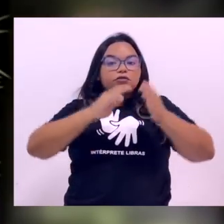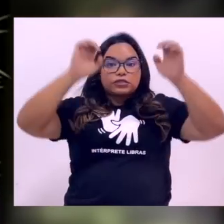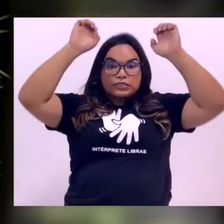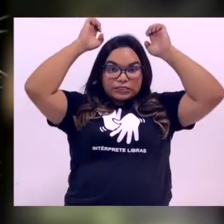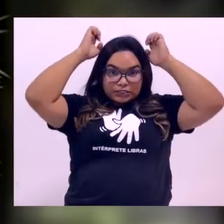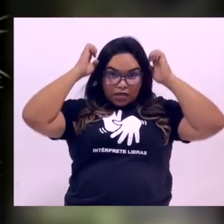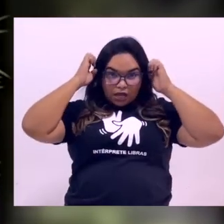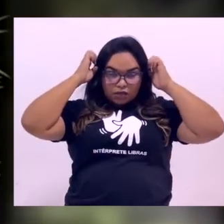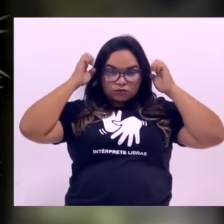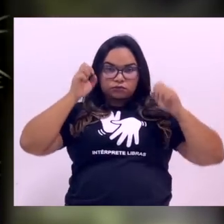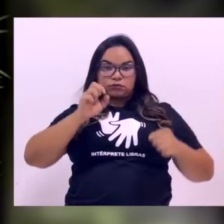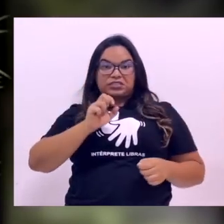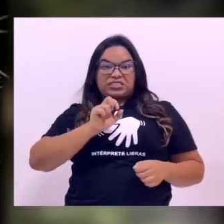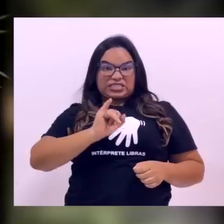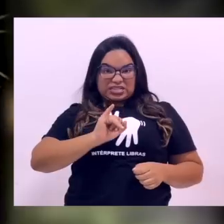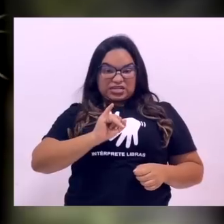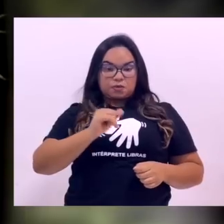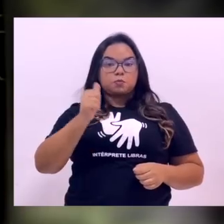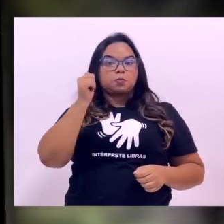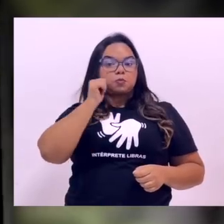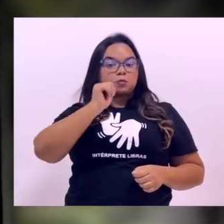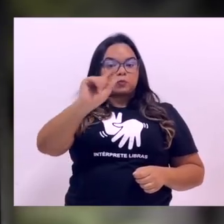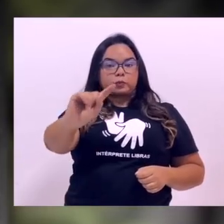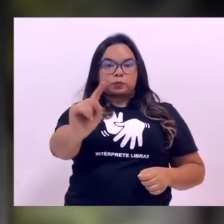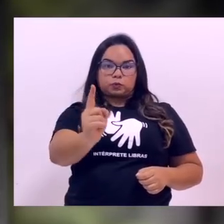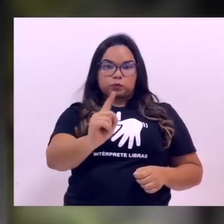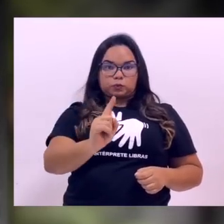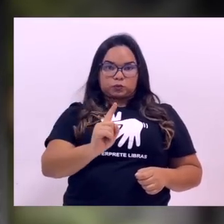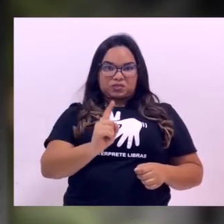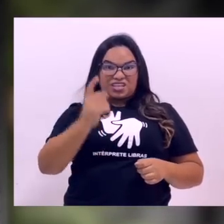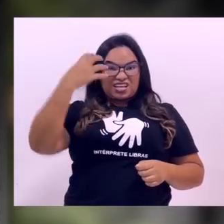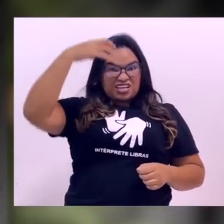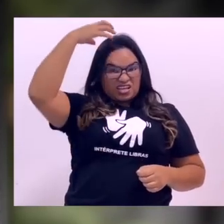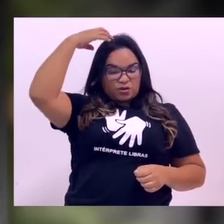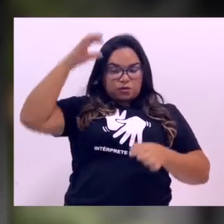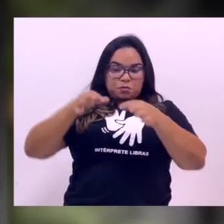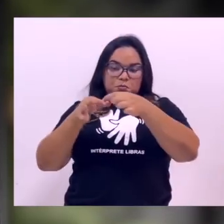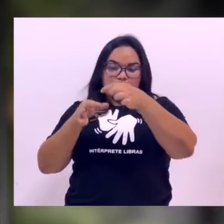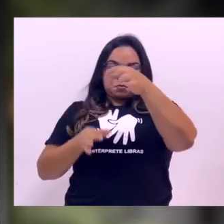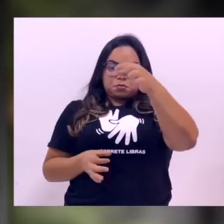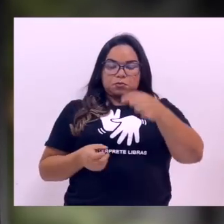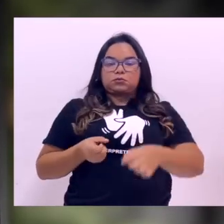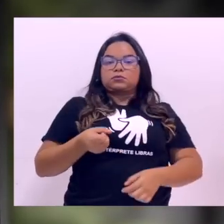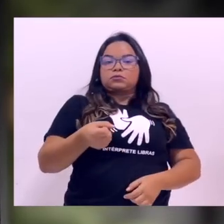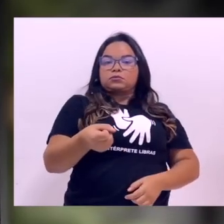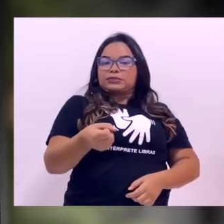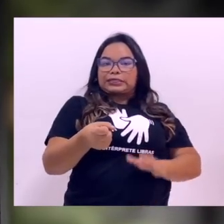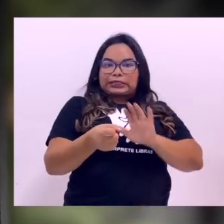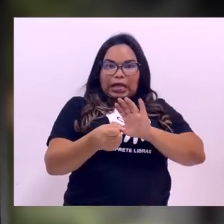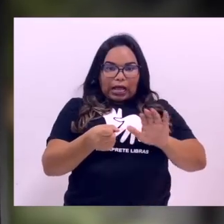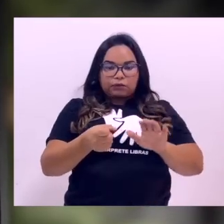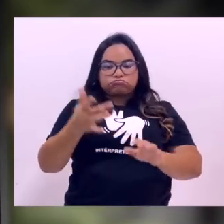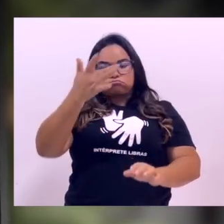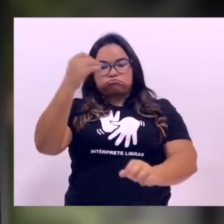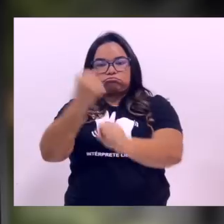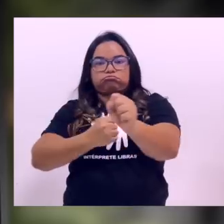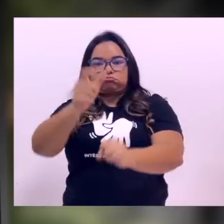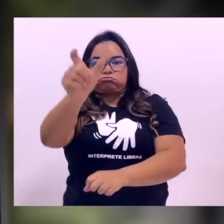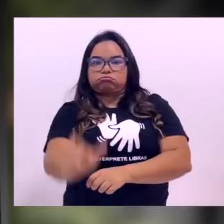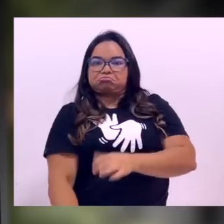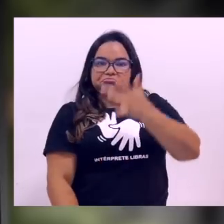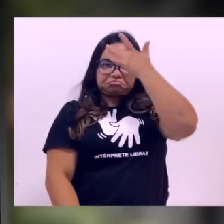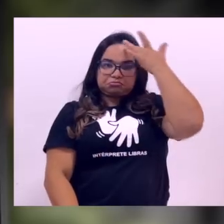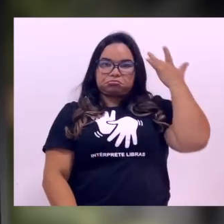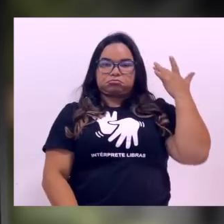Esther? Se o rei não lhe estendesse o cetro, então qualquer pessoa que entrasse, essa pessoa era morta de